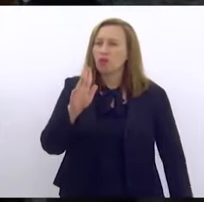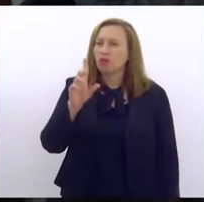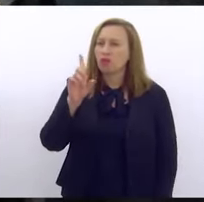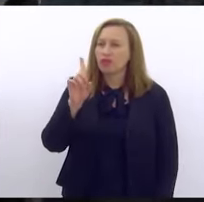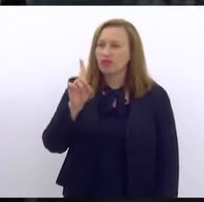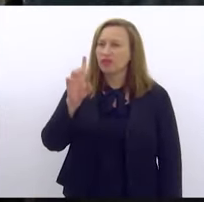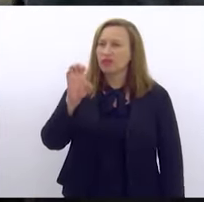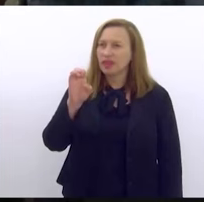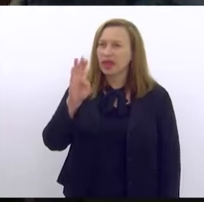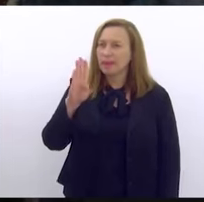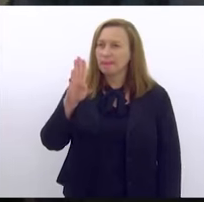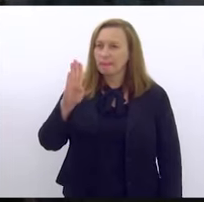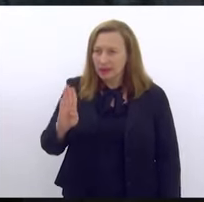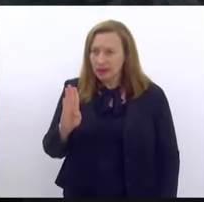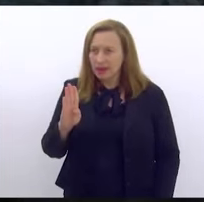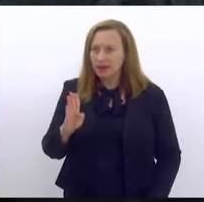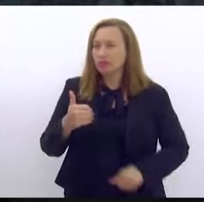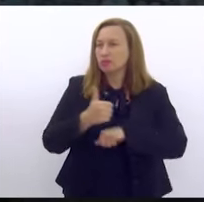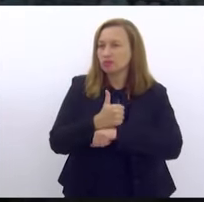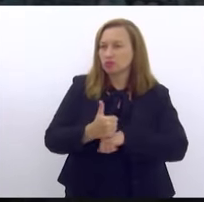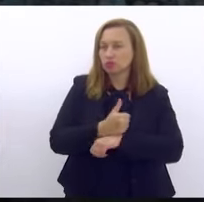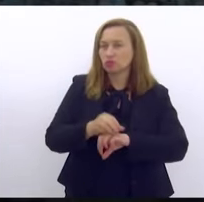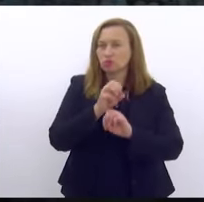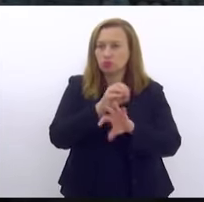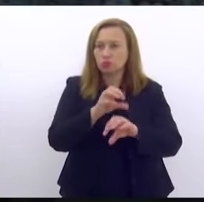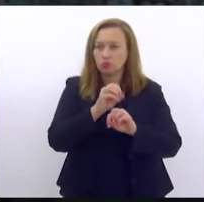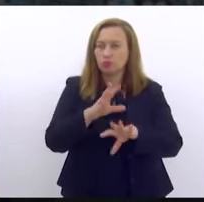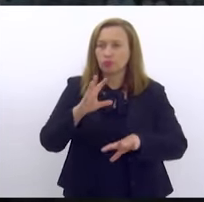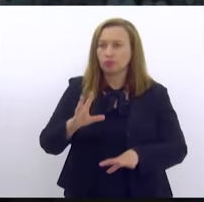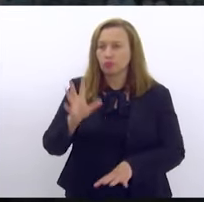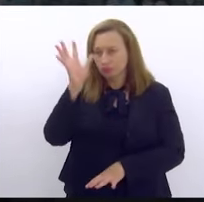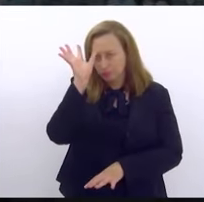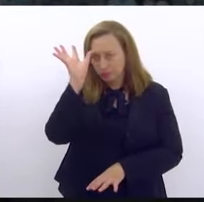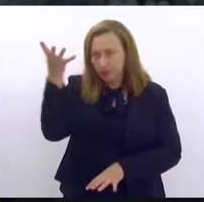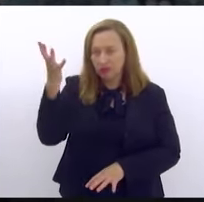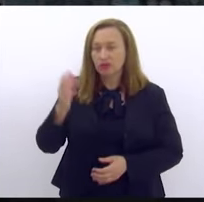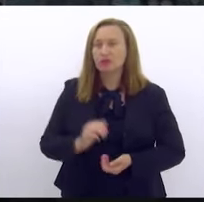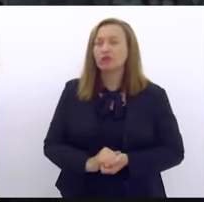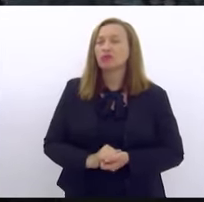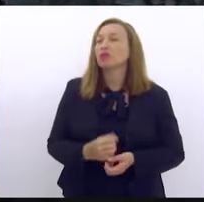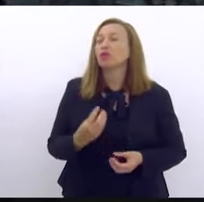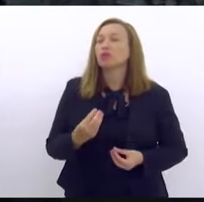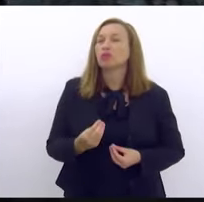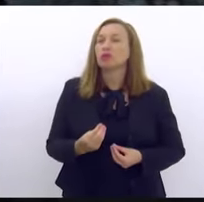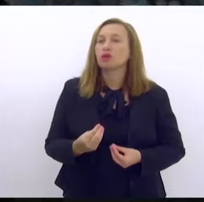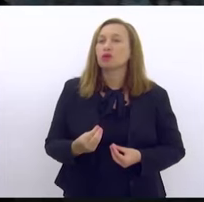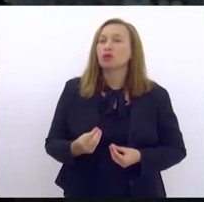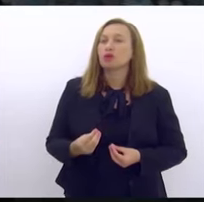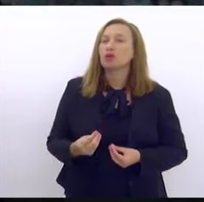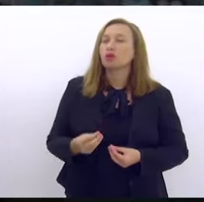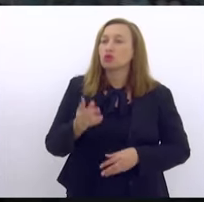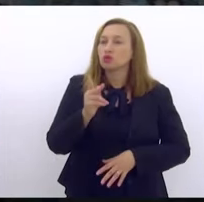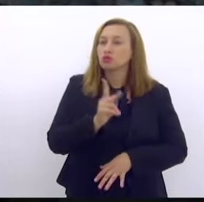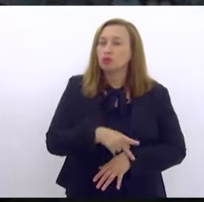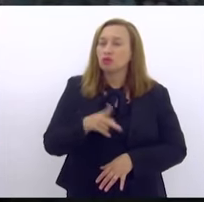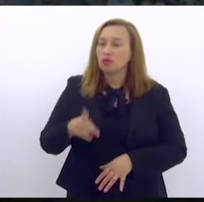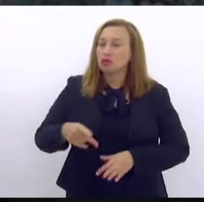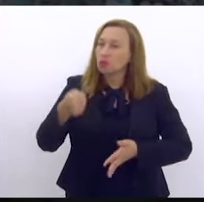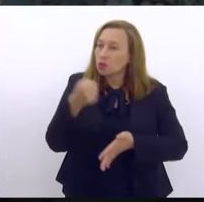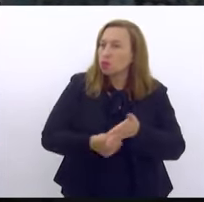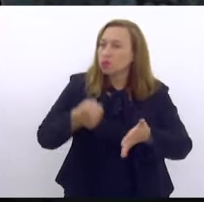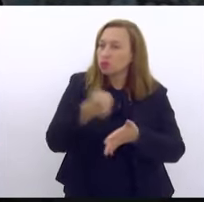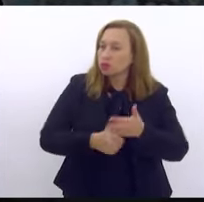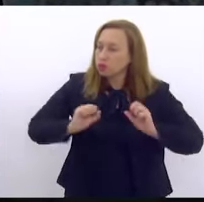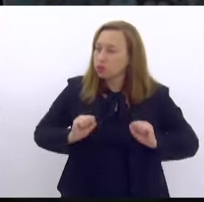Estado, é resultado principalmente da pressão dos profissionais de educação, que muito se encontra aqui na galeria hoje, que a gente